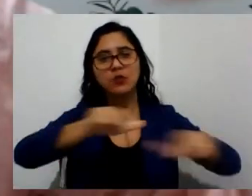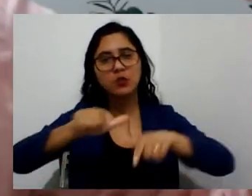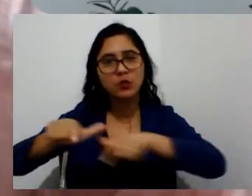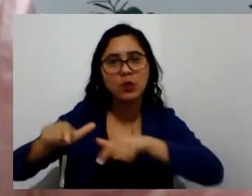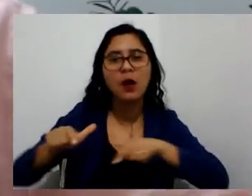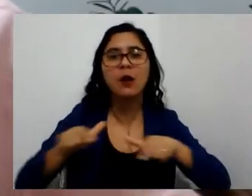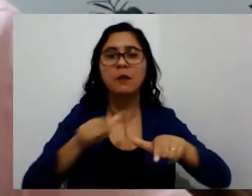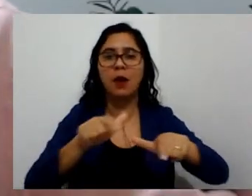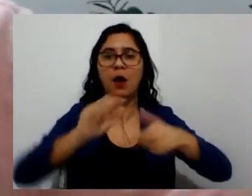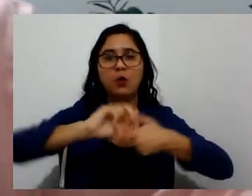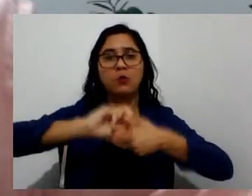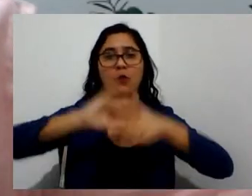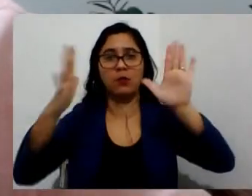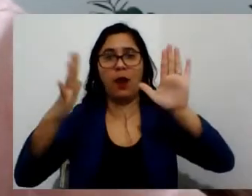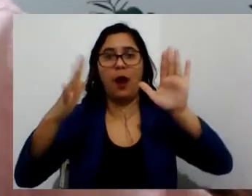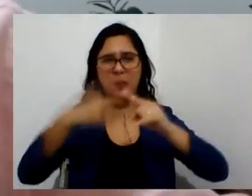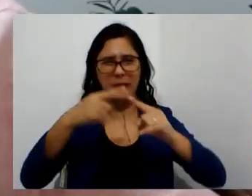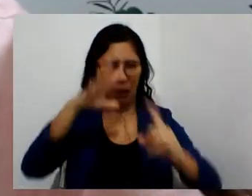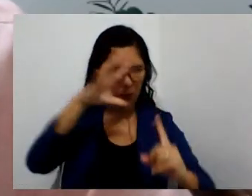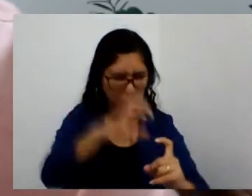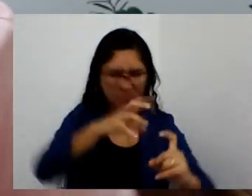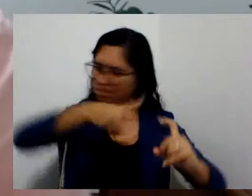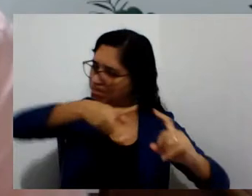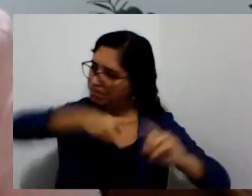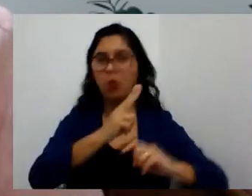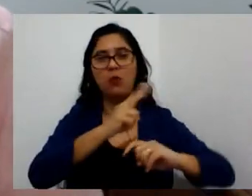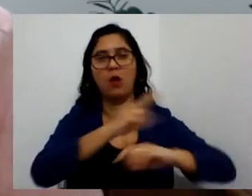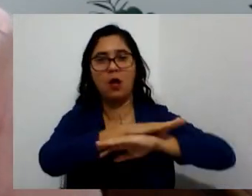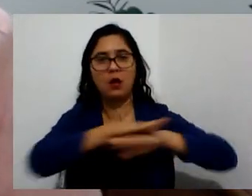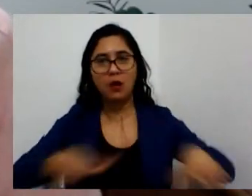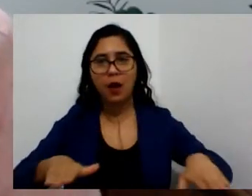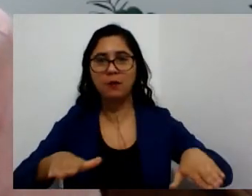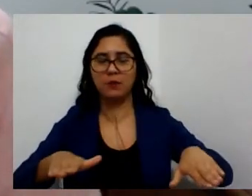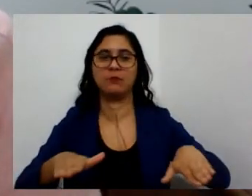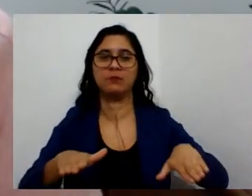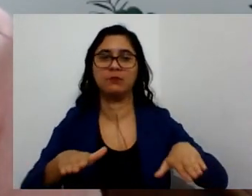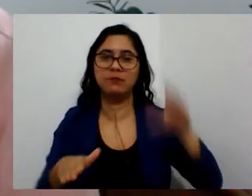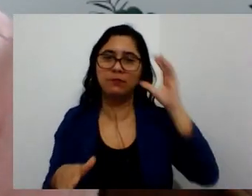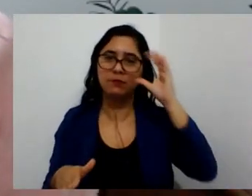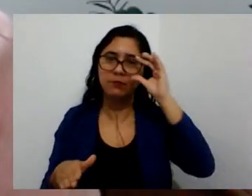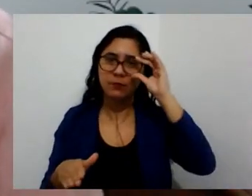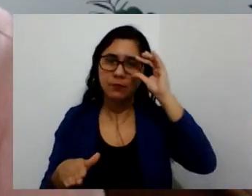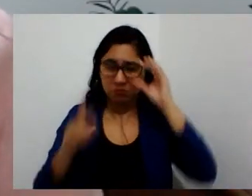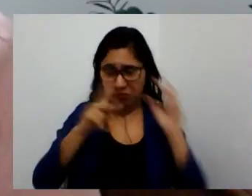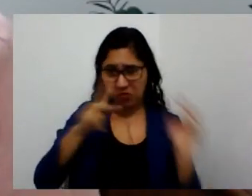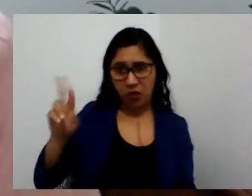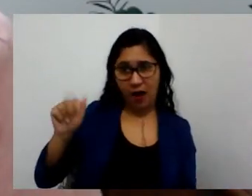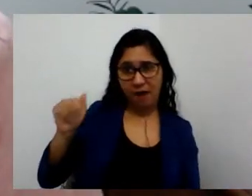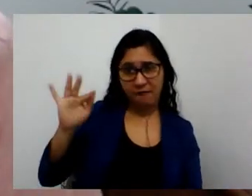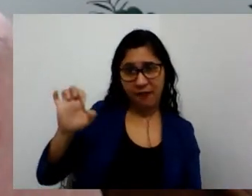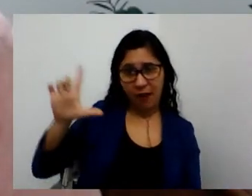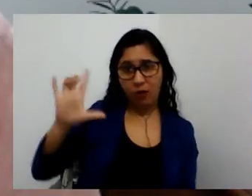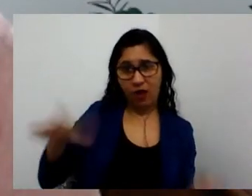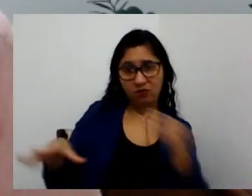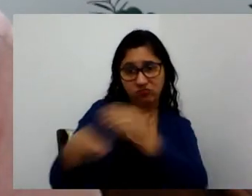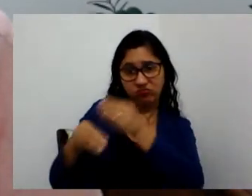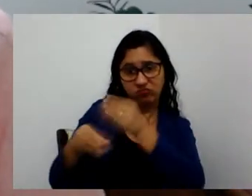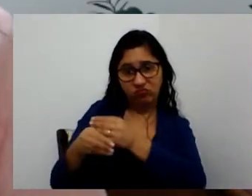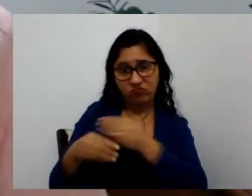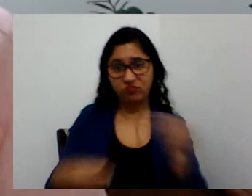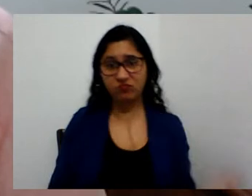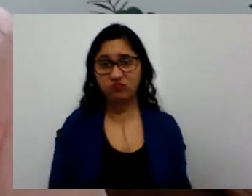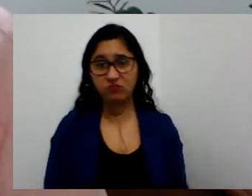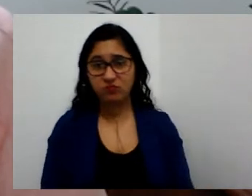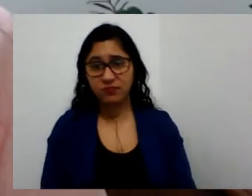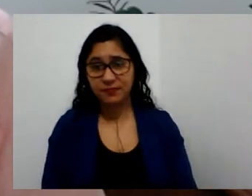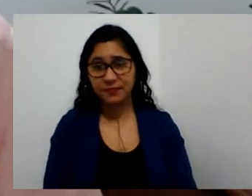isso seja coibido e seja uma prática que não ocorra mais. Eu não sei se o professor Rafael tem algo a acrescentar mais sobre isso.